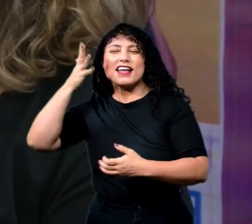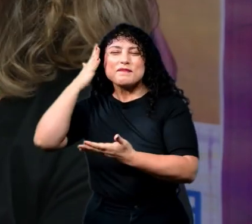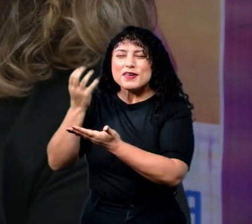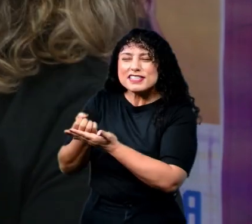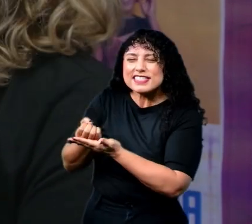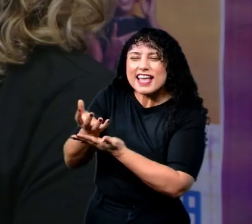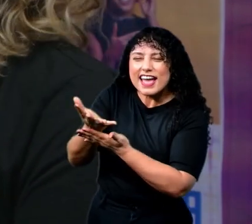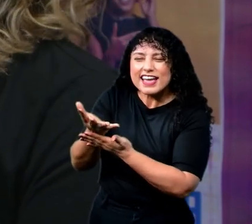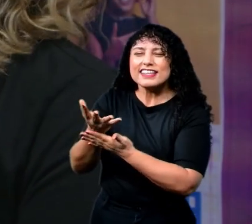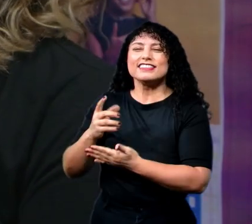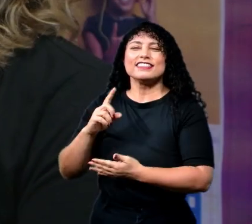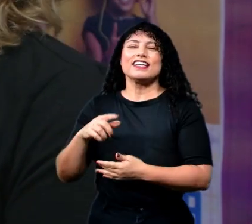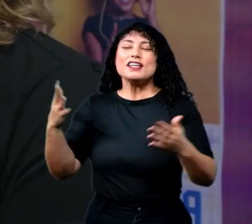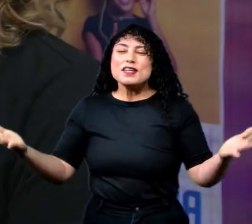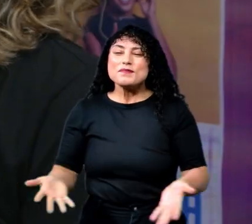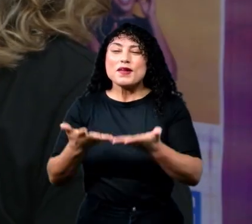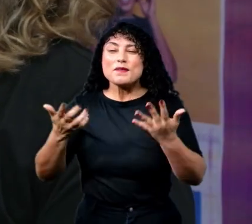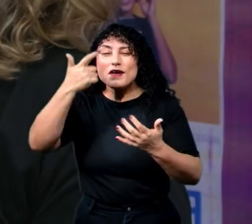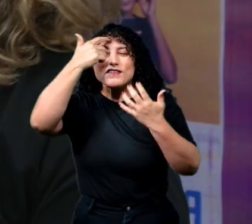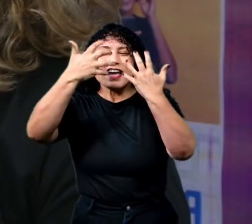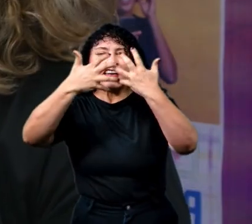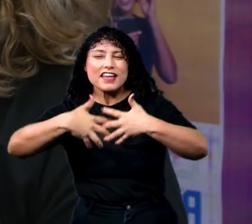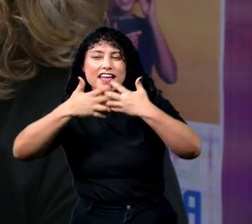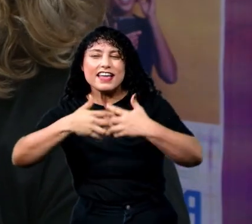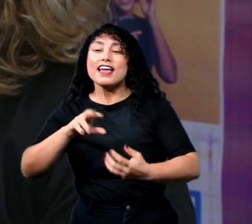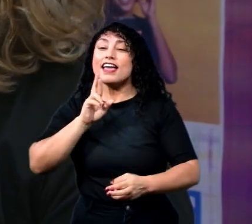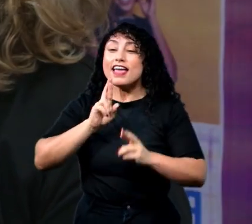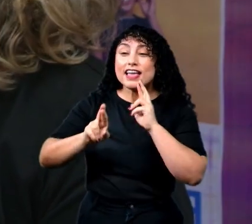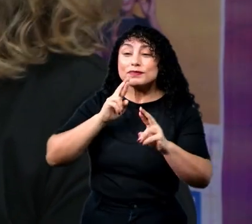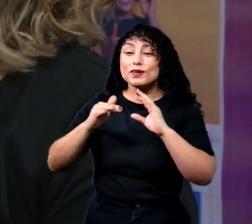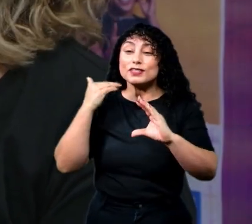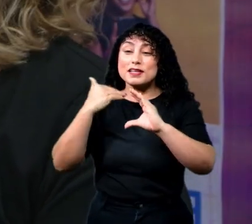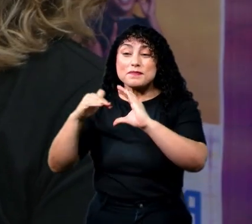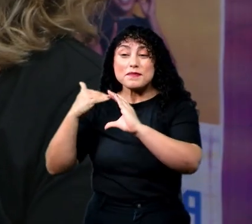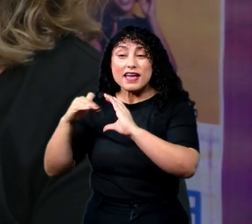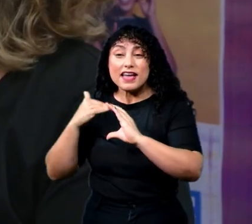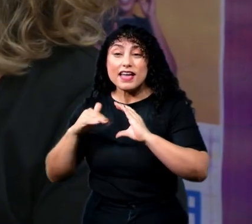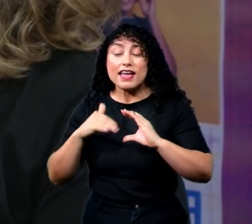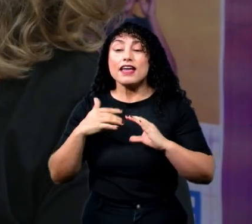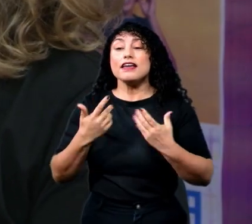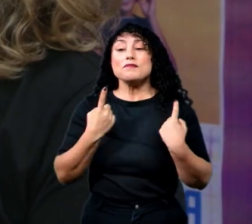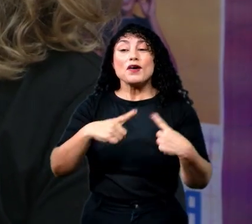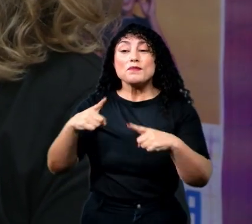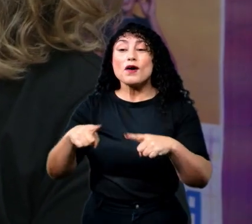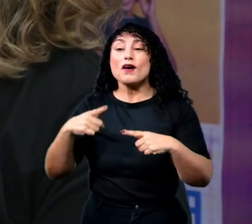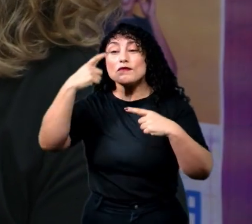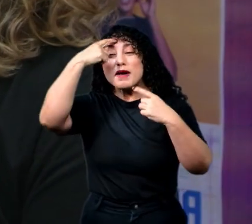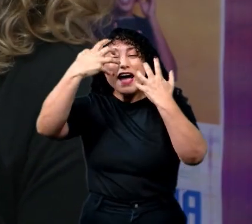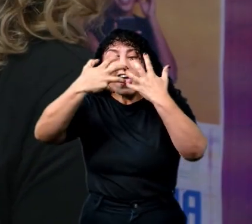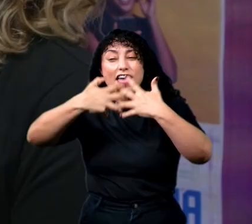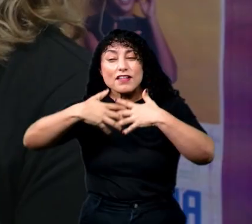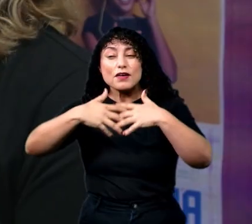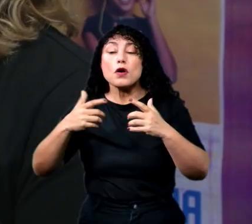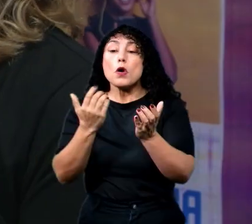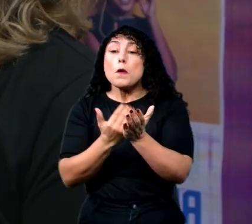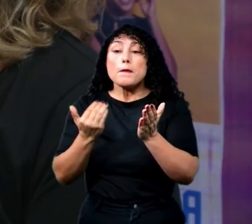podcasts, a gente promove reflexão, responde e-mails, né? Promove a reflexão. Porque o maior